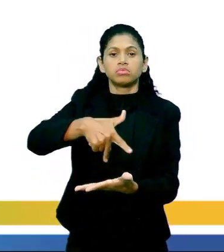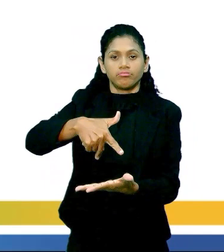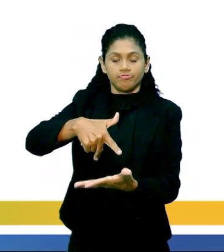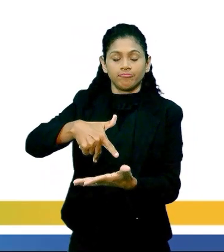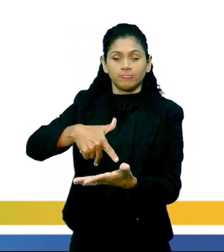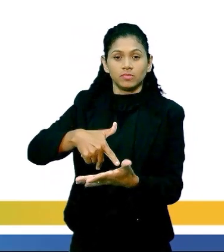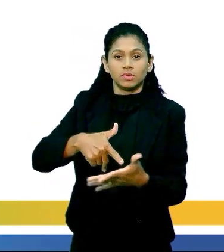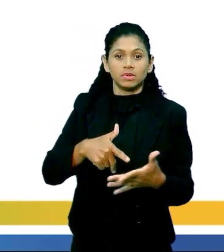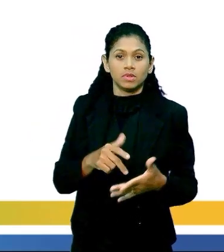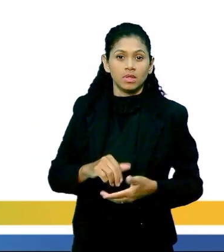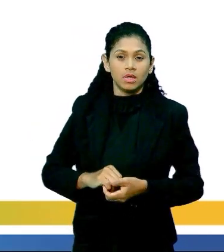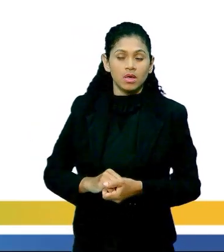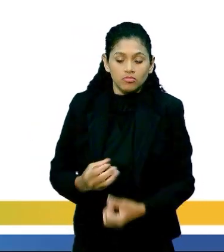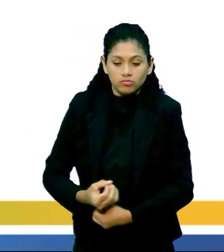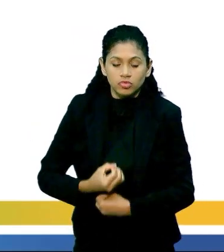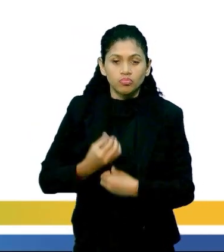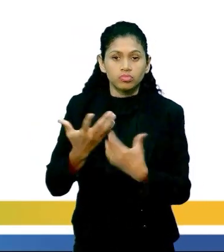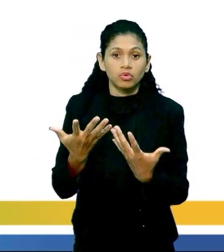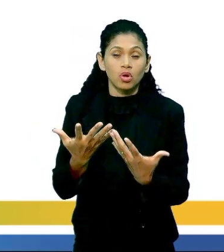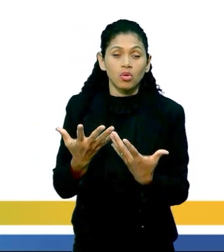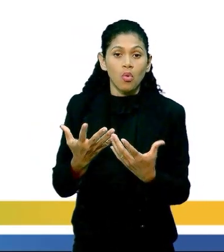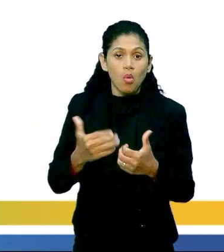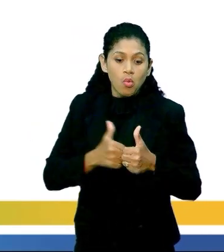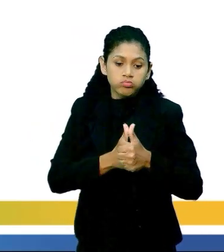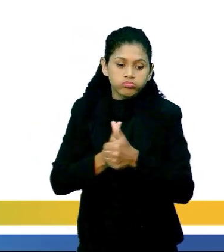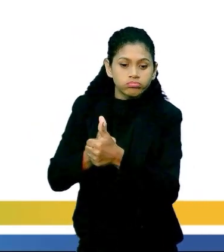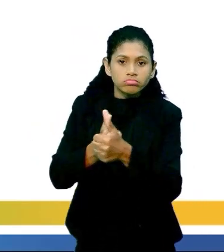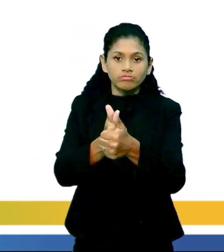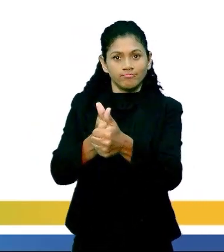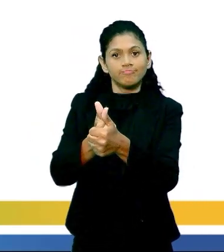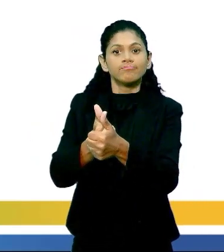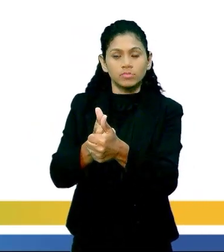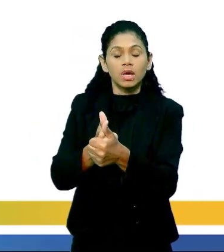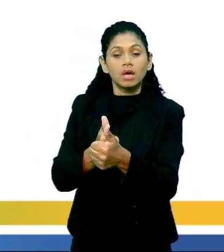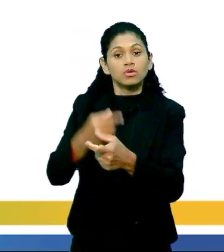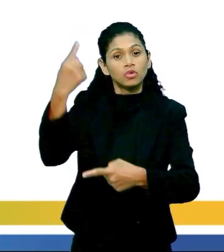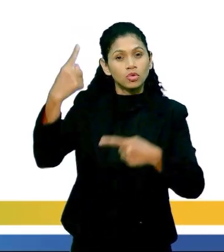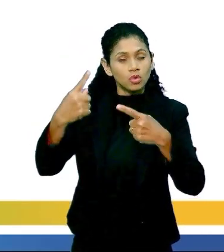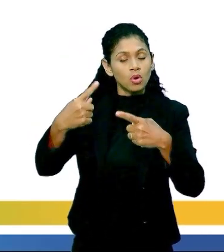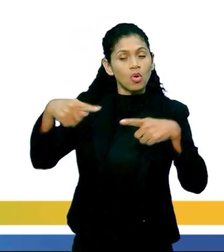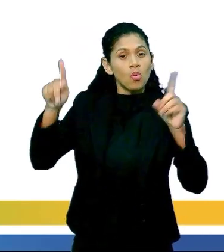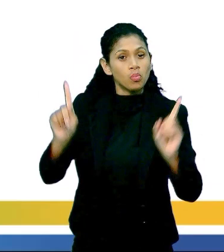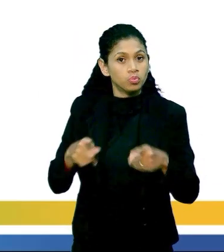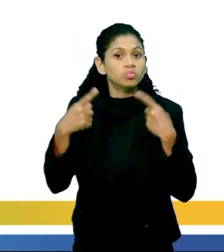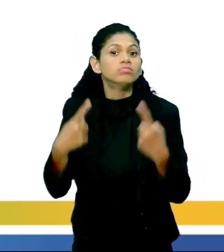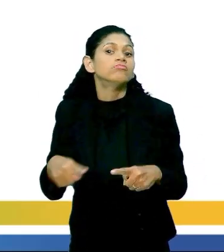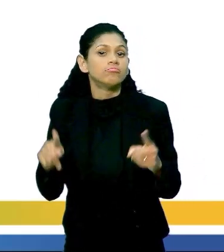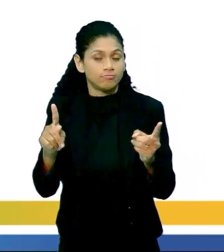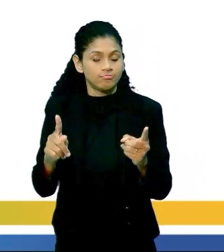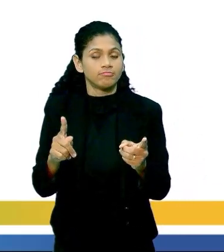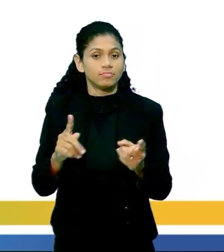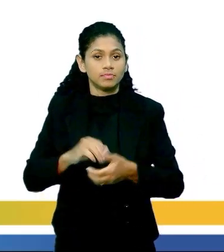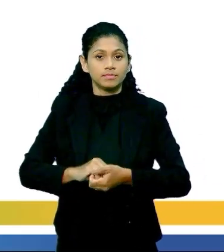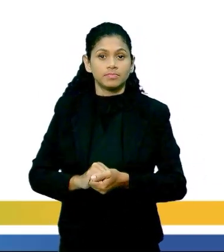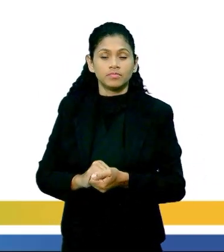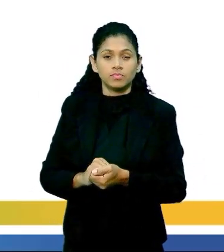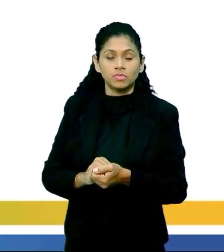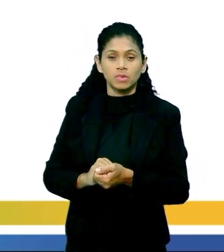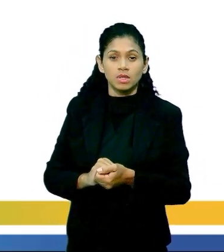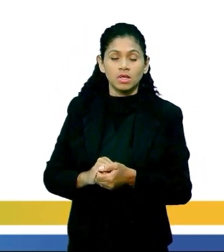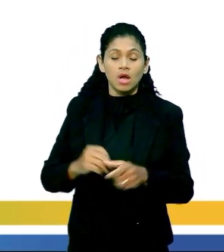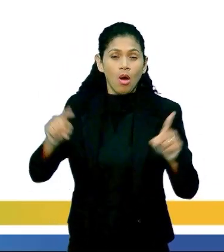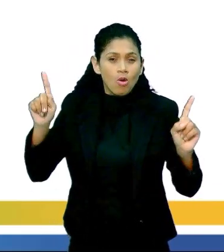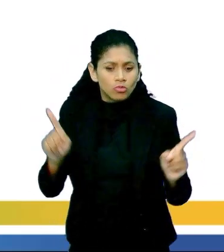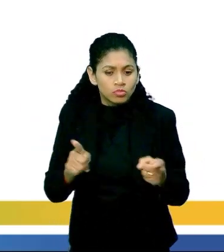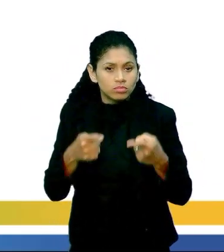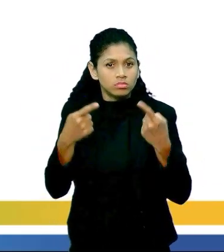improvisados, quase sempre acompanhados de uma trilha musical que sugere a cadência, a intensidade e